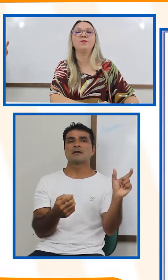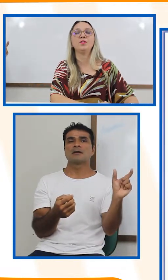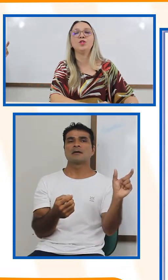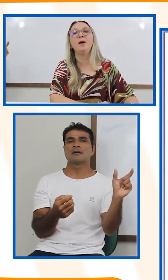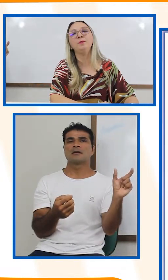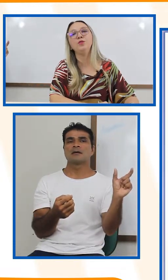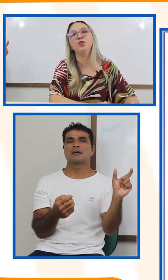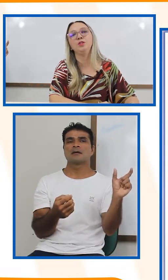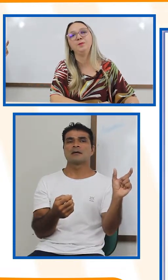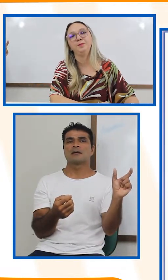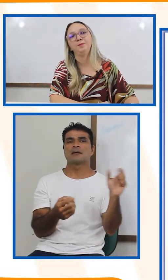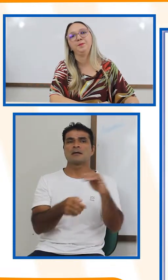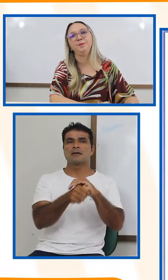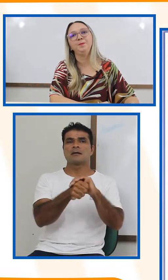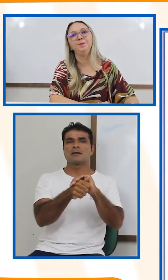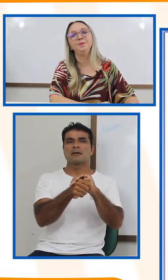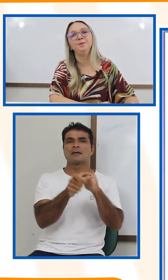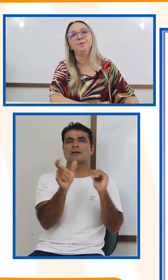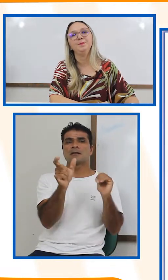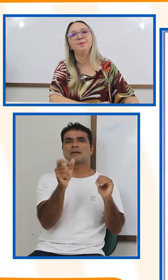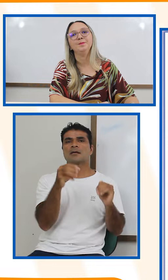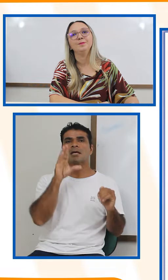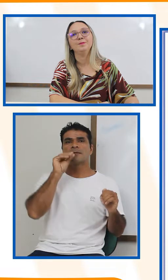falar a palavra jabuti.